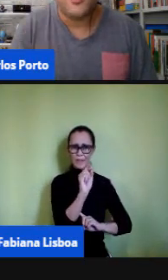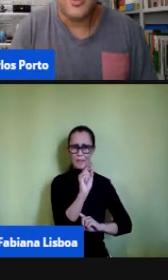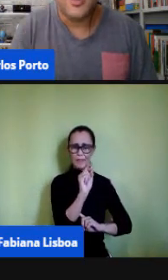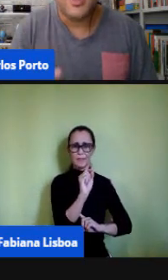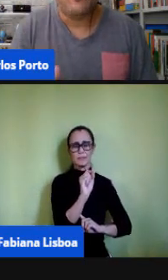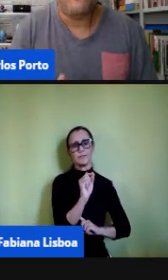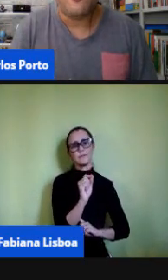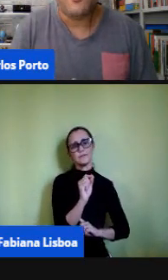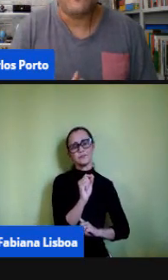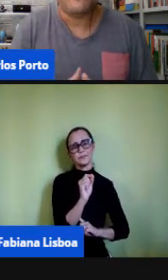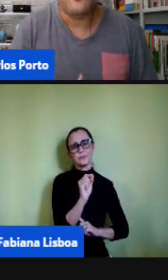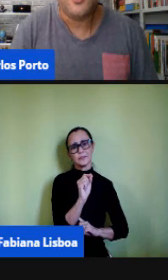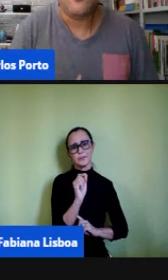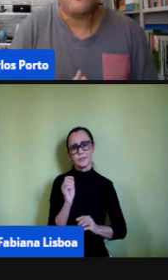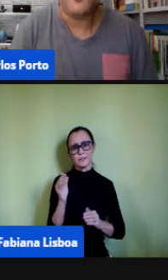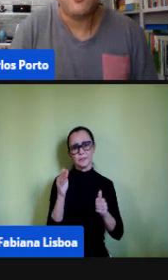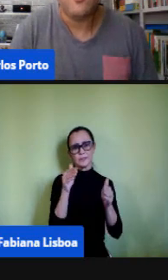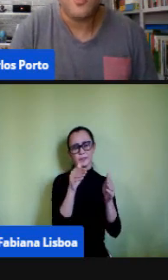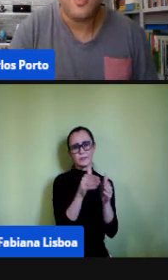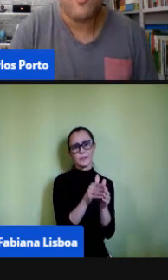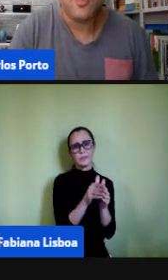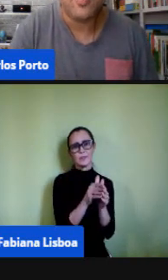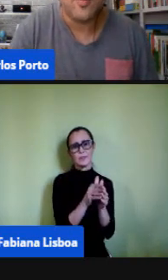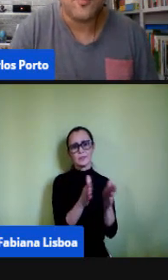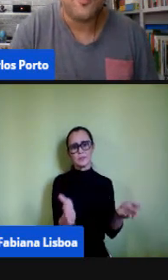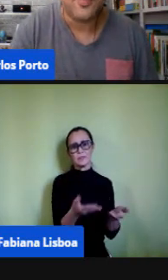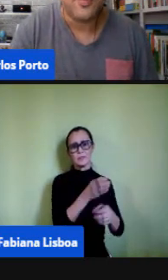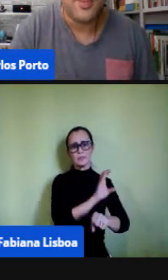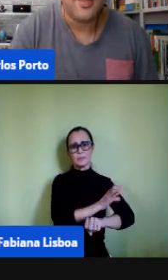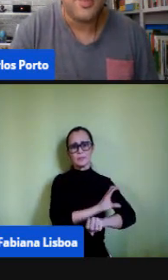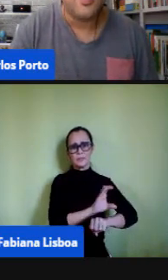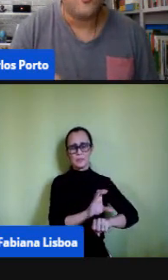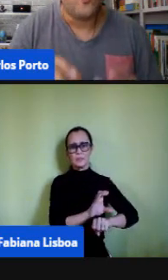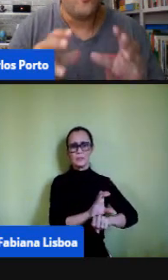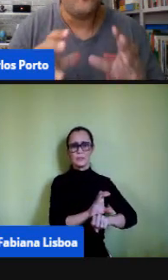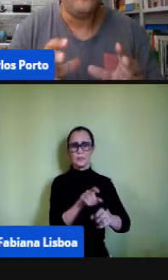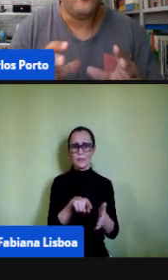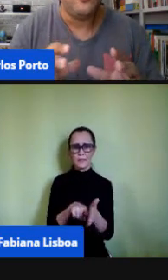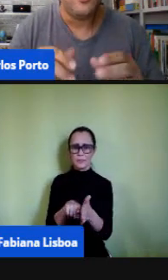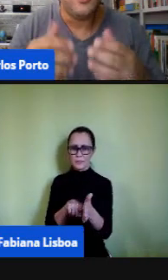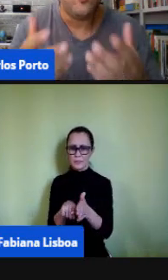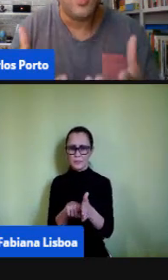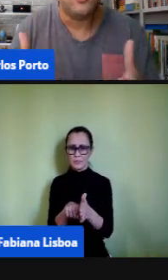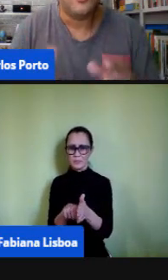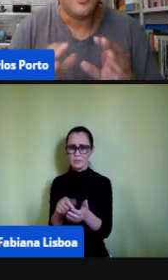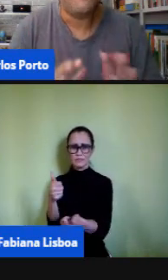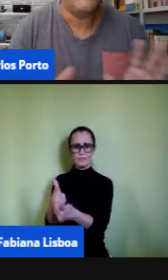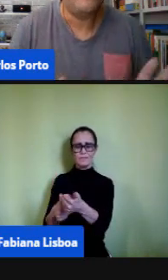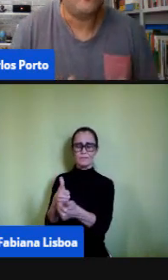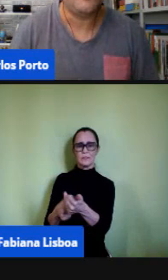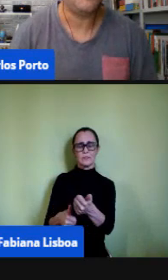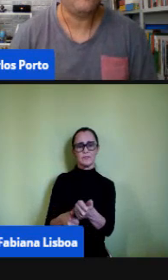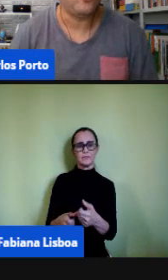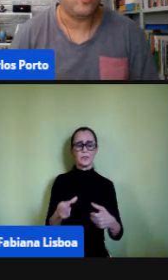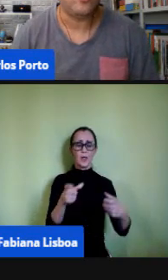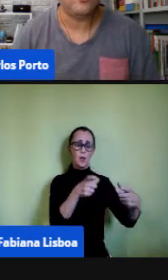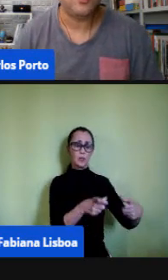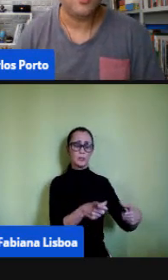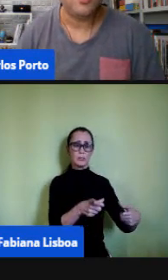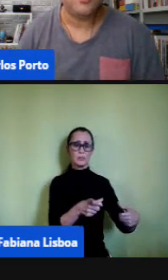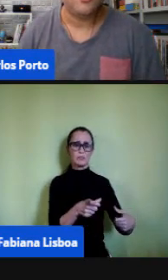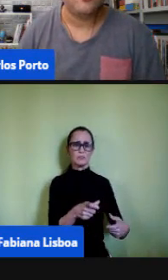para abordar ativamente a ciência, a pesquisa e a reflexão, né? Onde e quando? A partir do lugar que eu